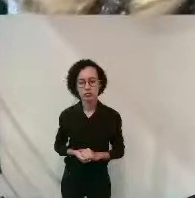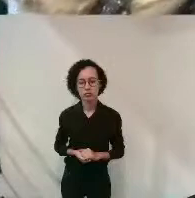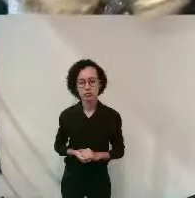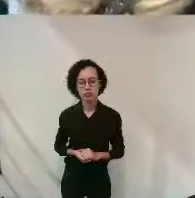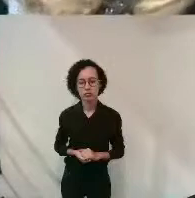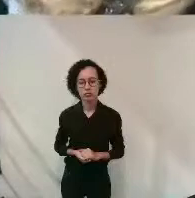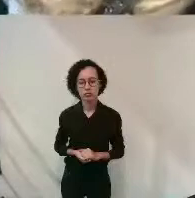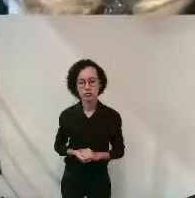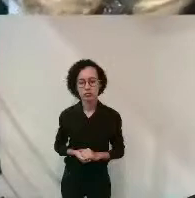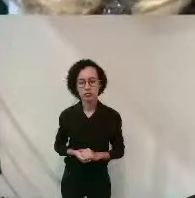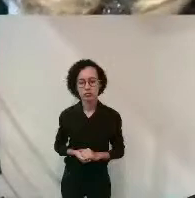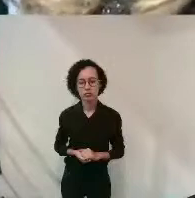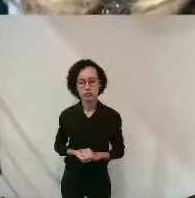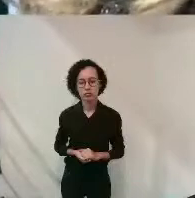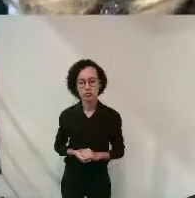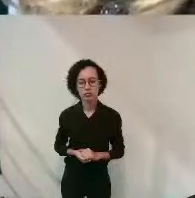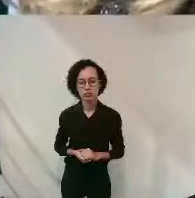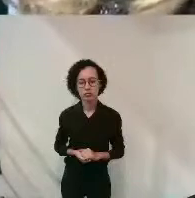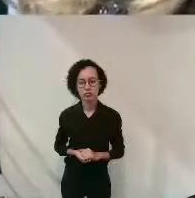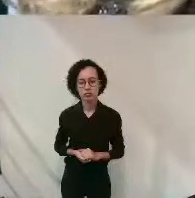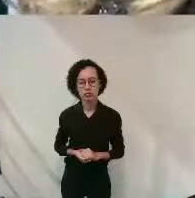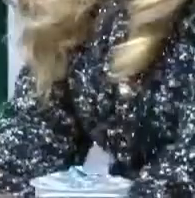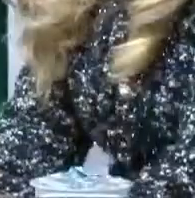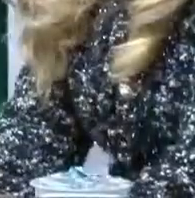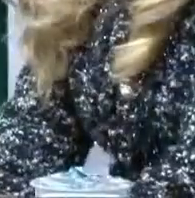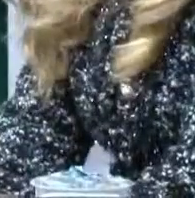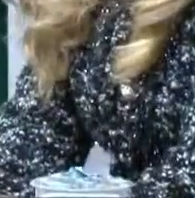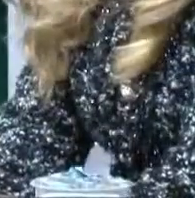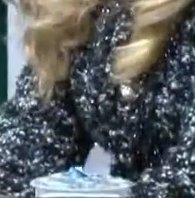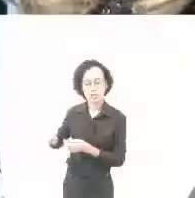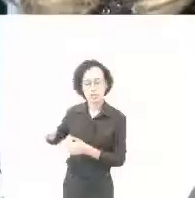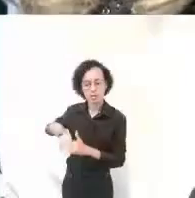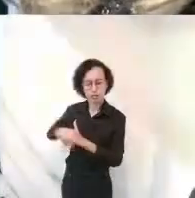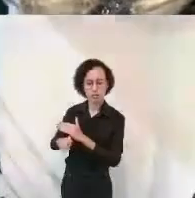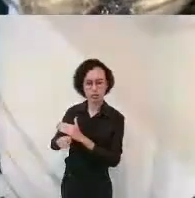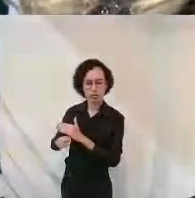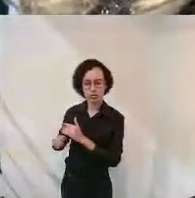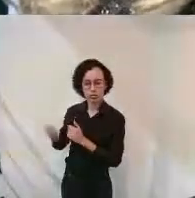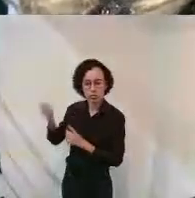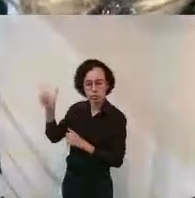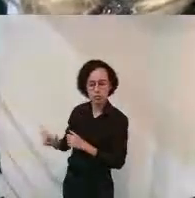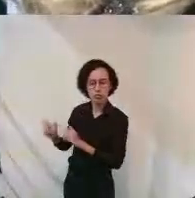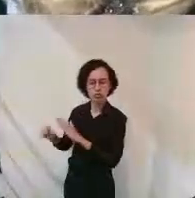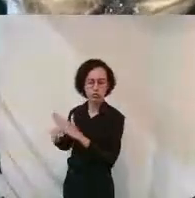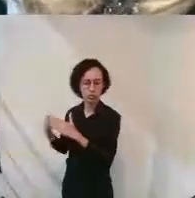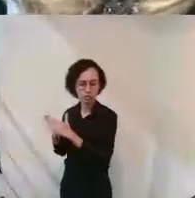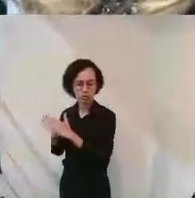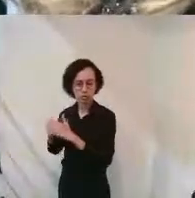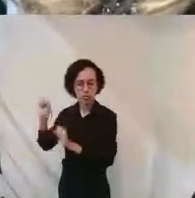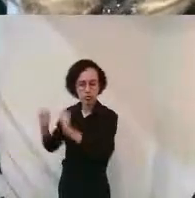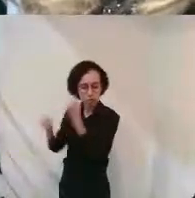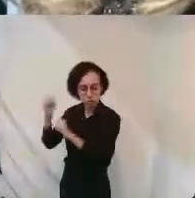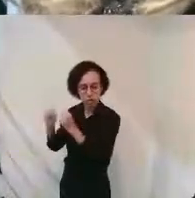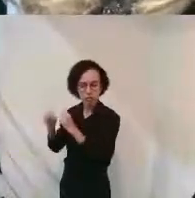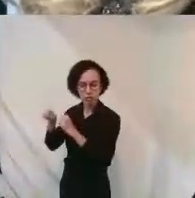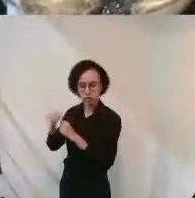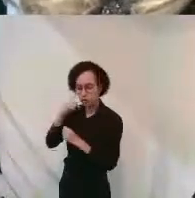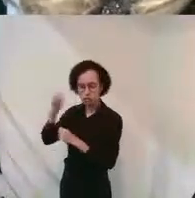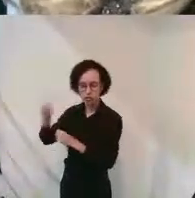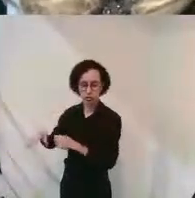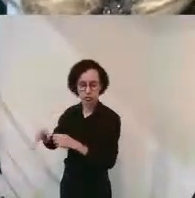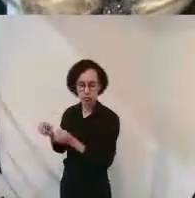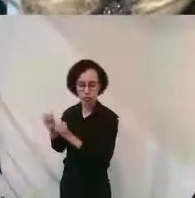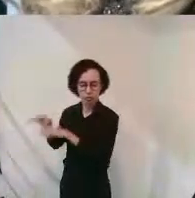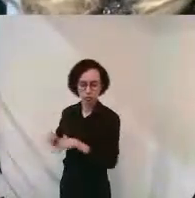pagando por uma obrigação que deveria estar sendo custeada pelo empreendedor, por uma fábrica, por um prestador de serviço.